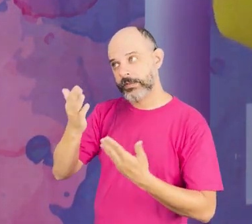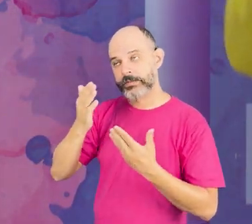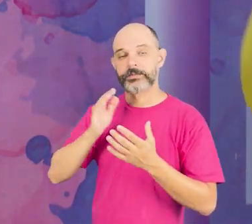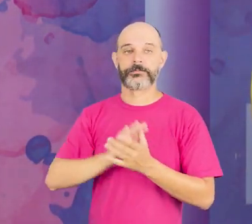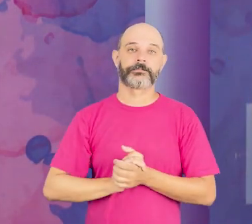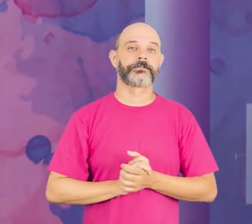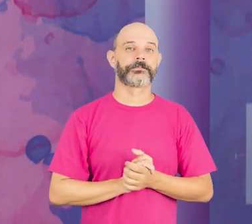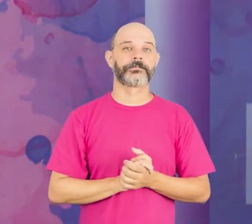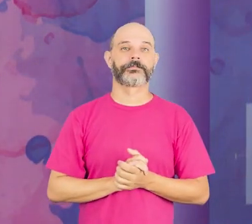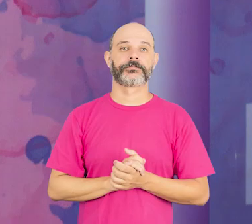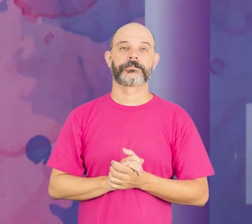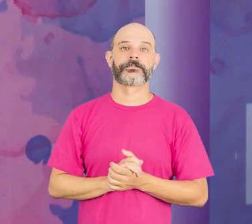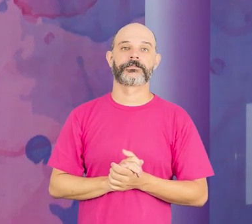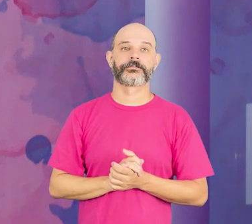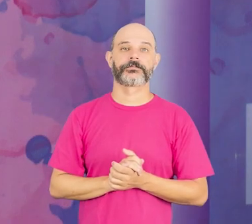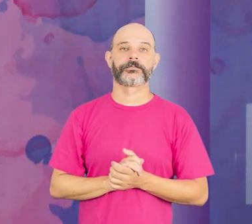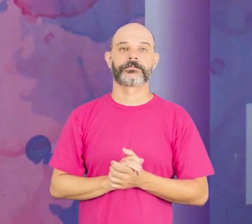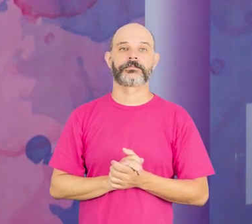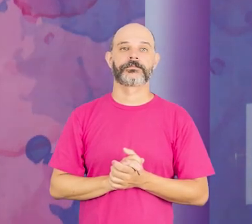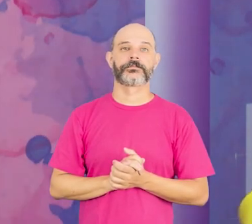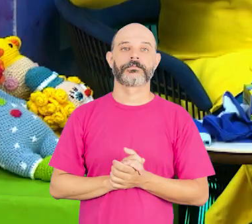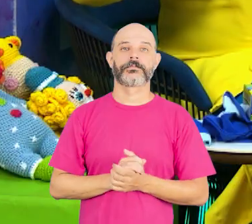Muito obrigada.